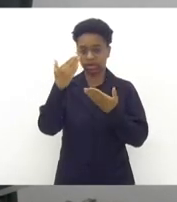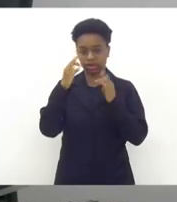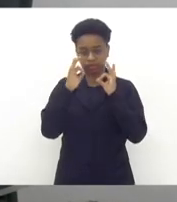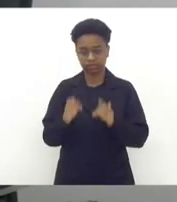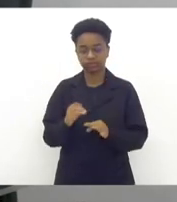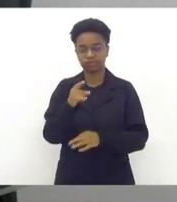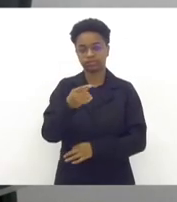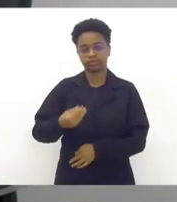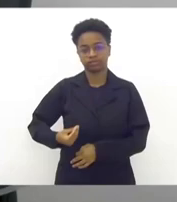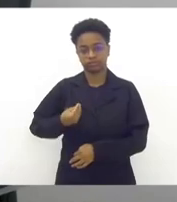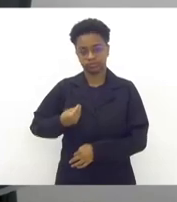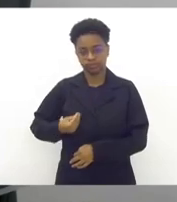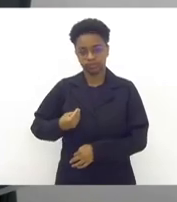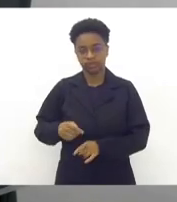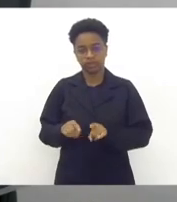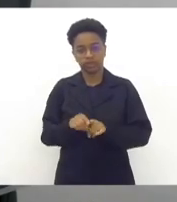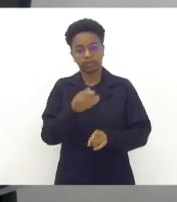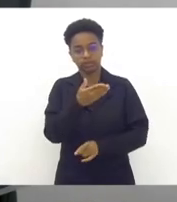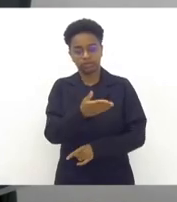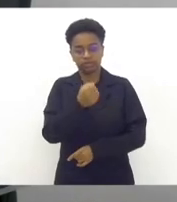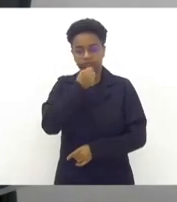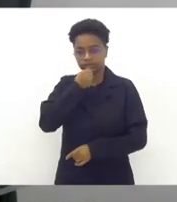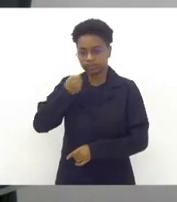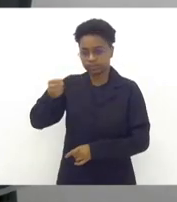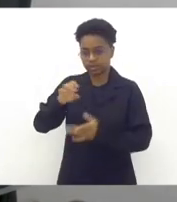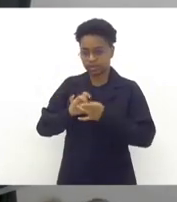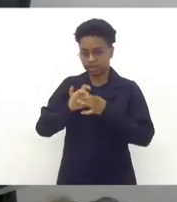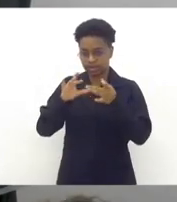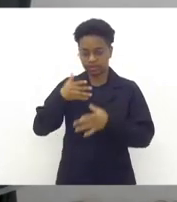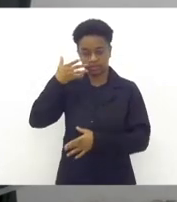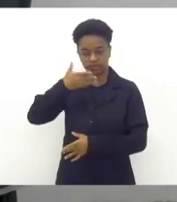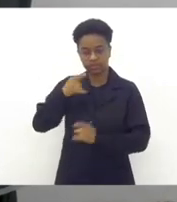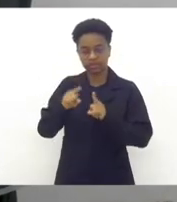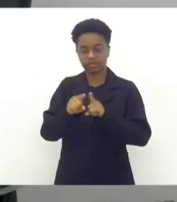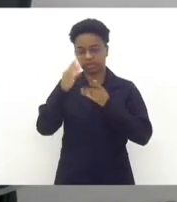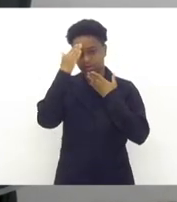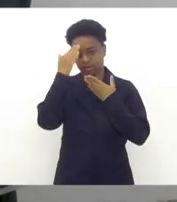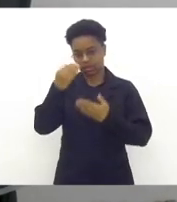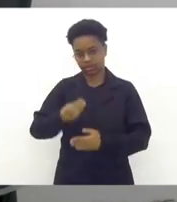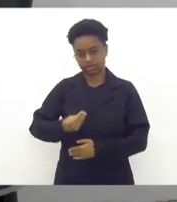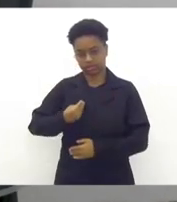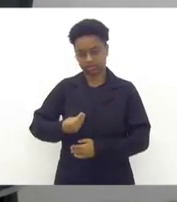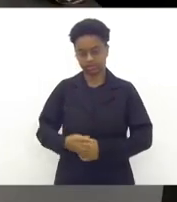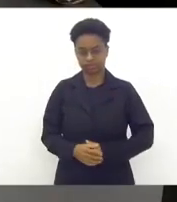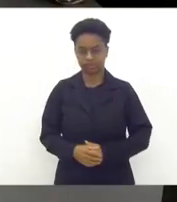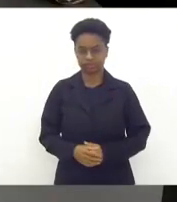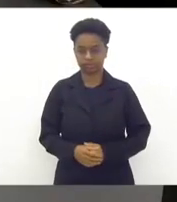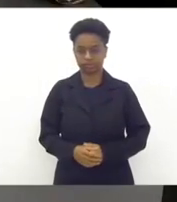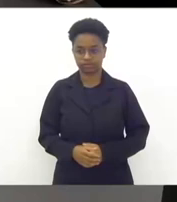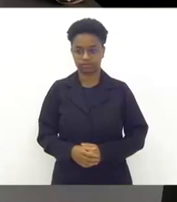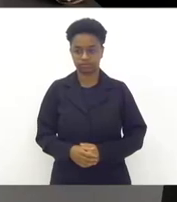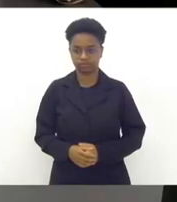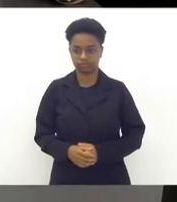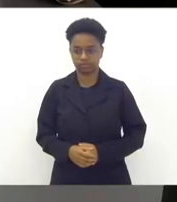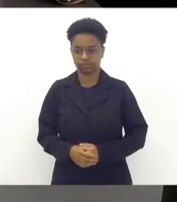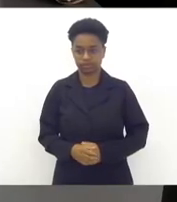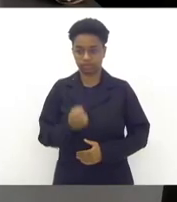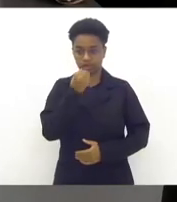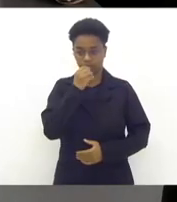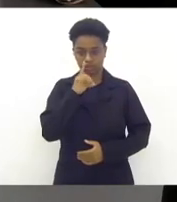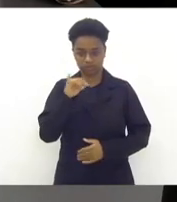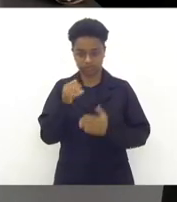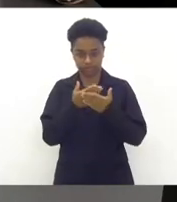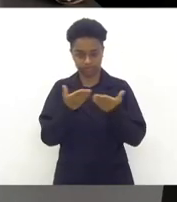a sua presença. O senhor tem o microfone disponível e agradeço demais a sua presença. Bom